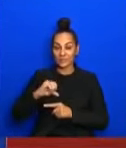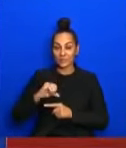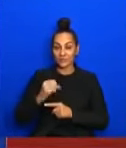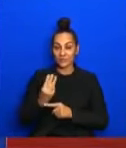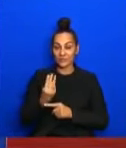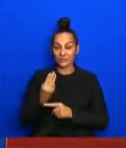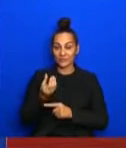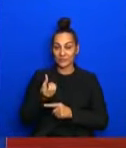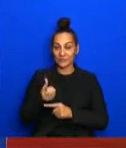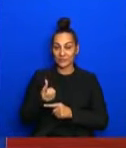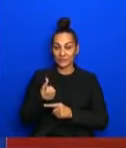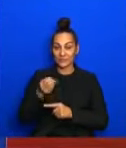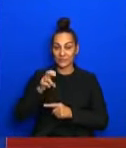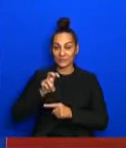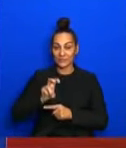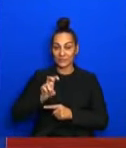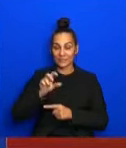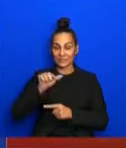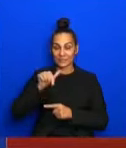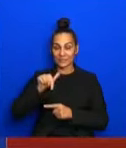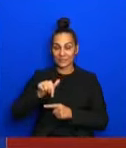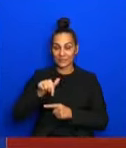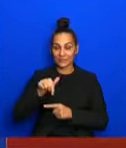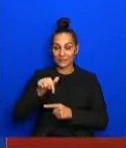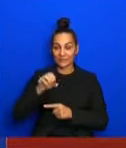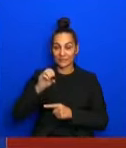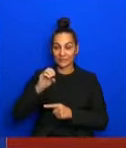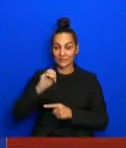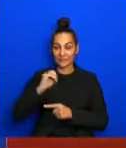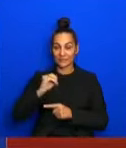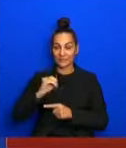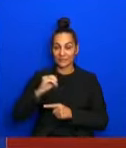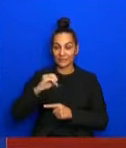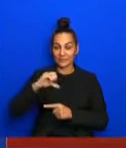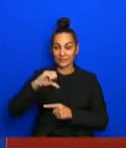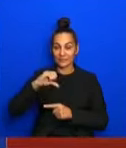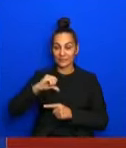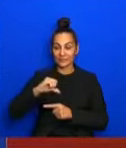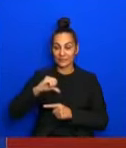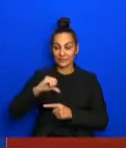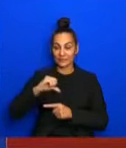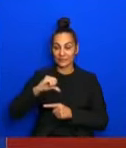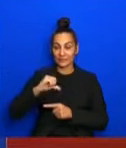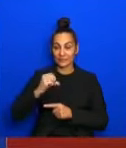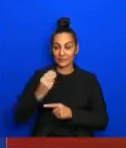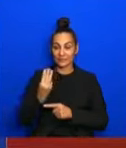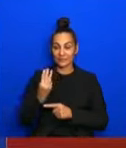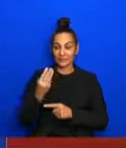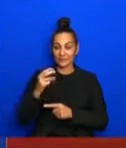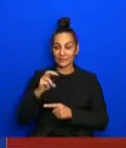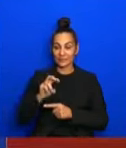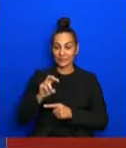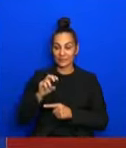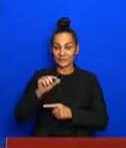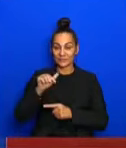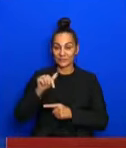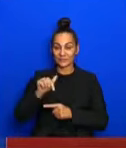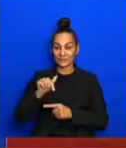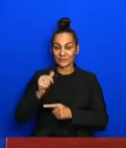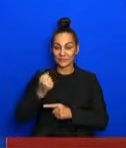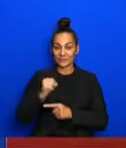19, 36, 57, 09,